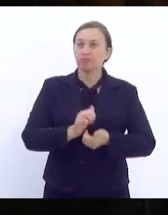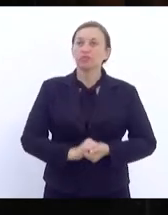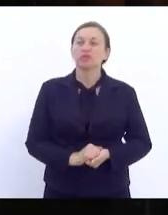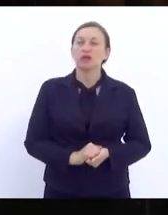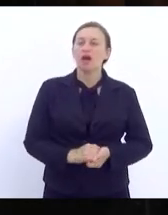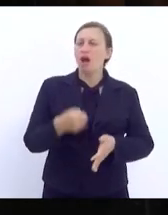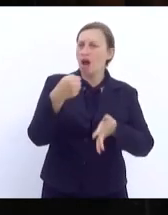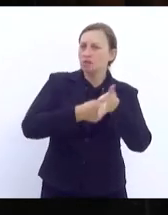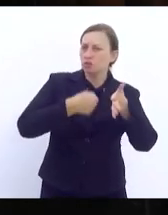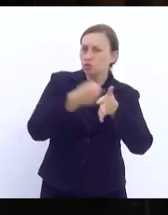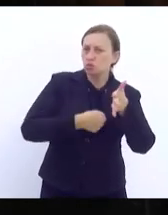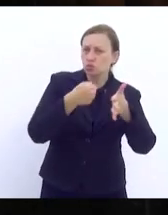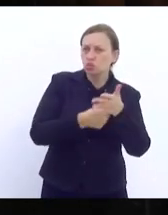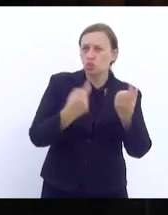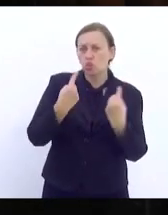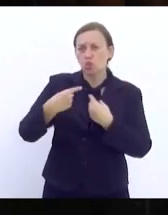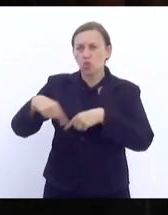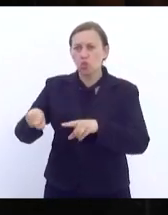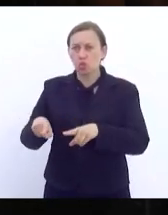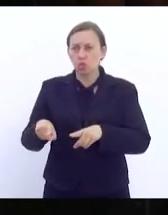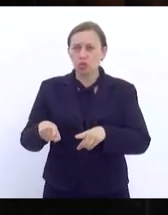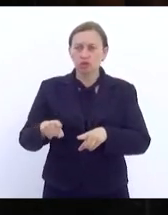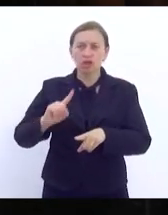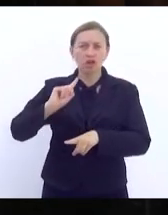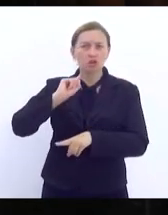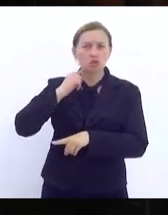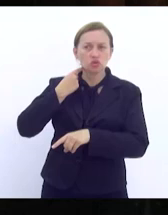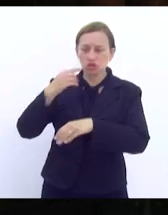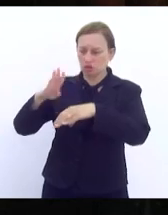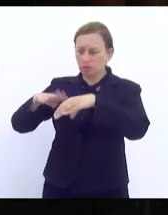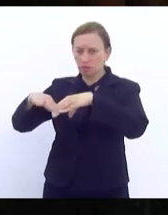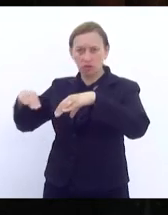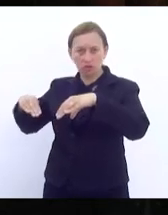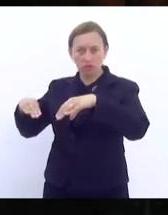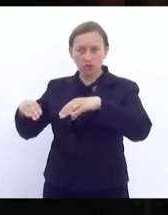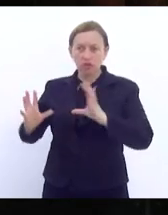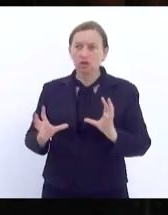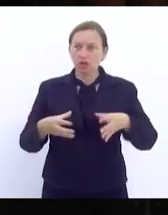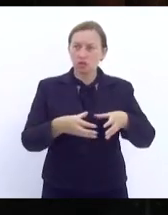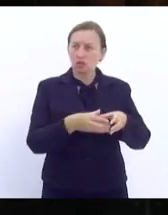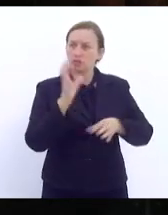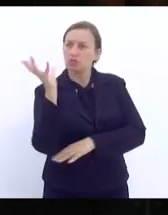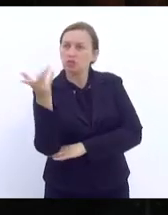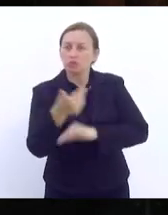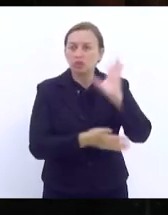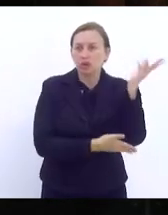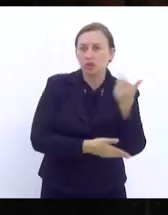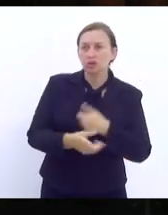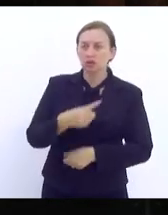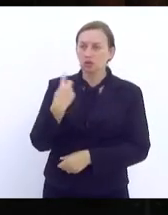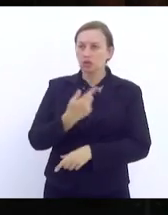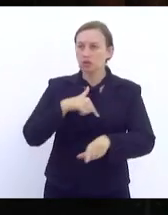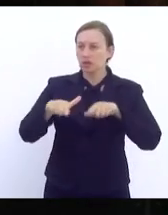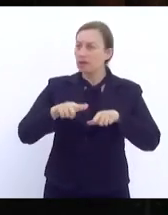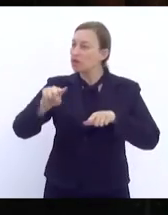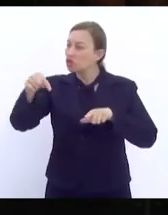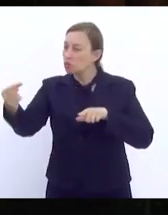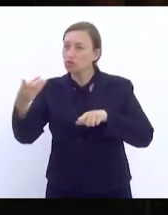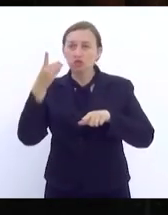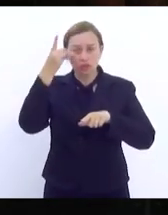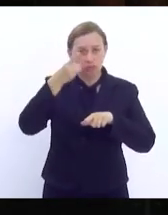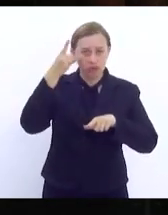a luta contra a poluição da Baía de Guanabara exercida pela comissão de Meio Ambiente através do nosso mandato também de outros